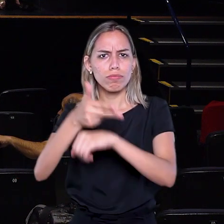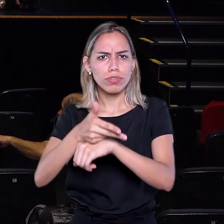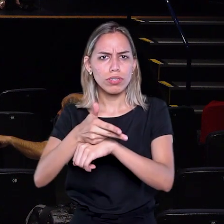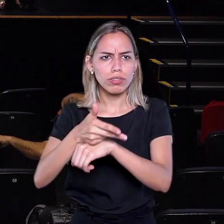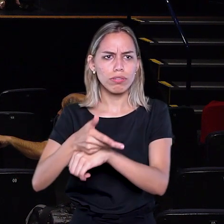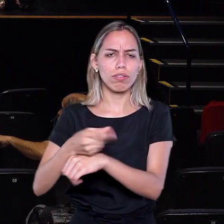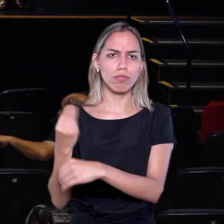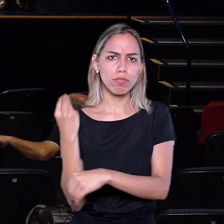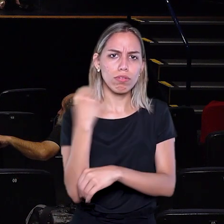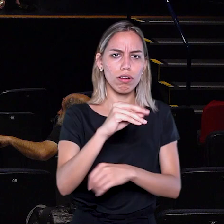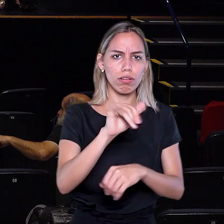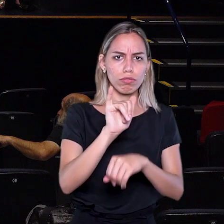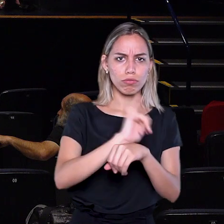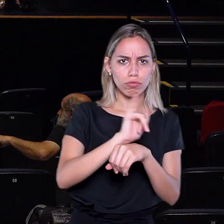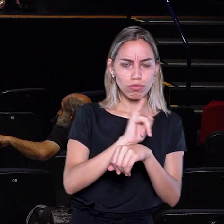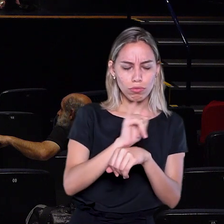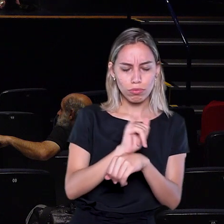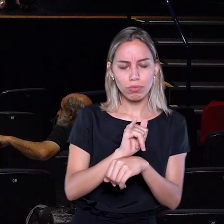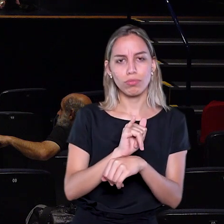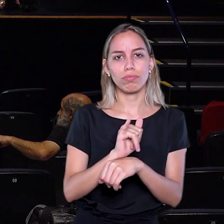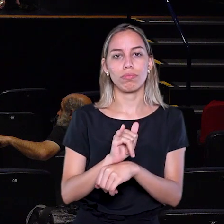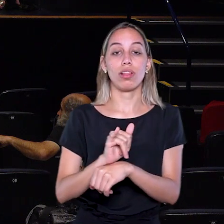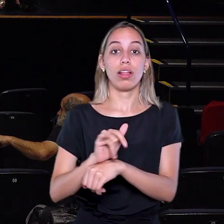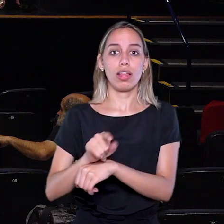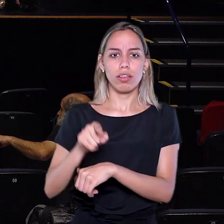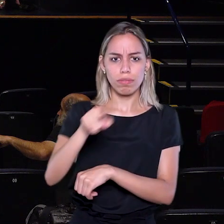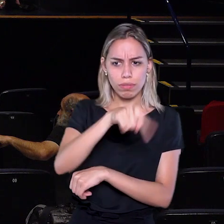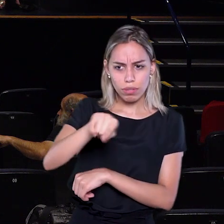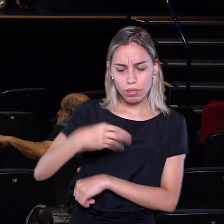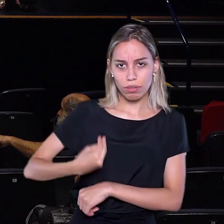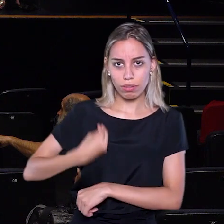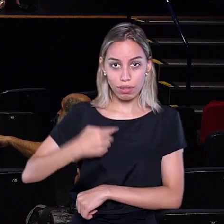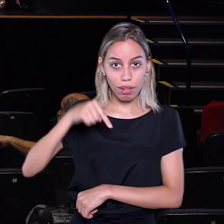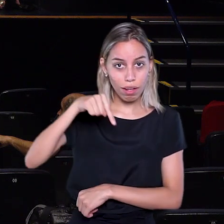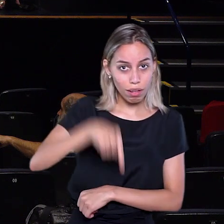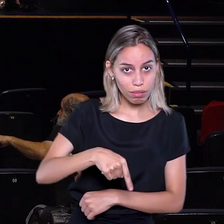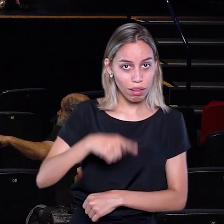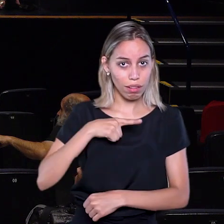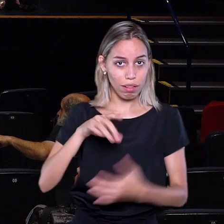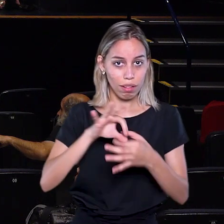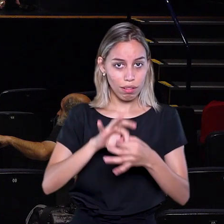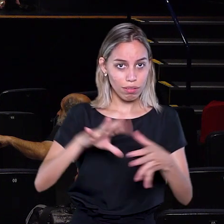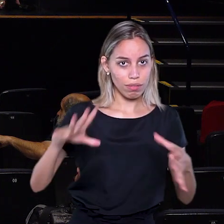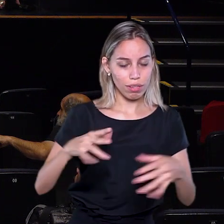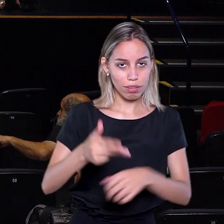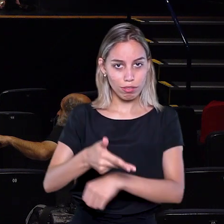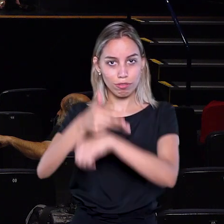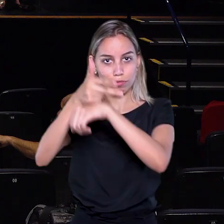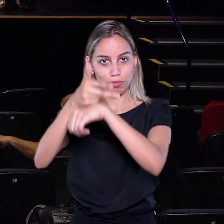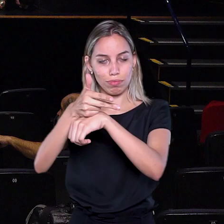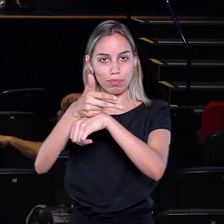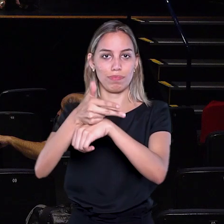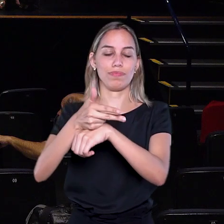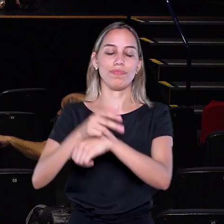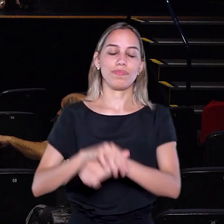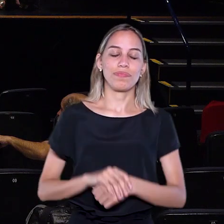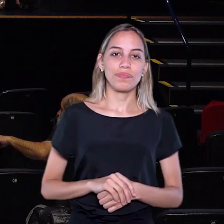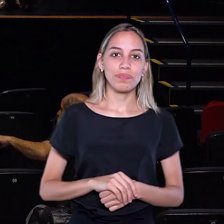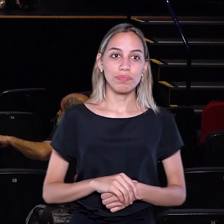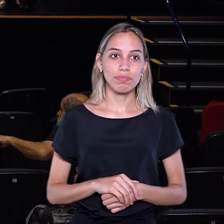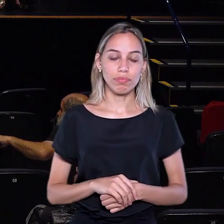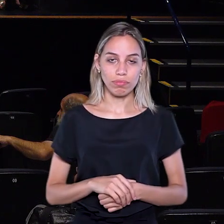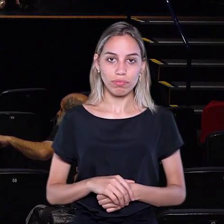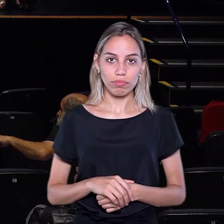postados no canal do YouTube do projeto. A presença no teatro autoriza o uso das imagens e posterior